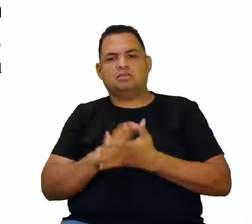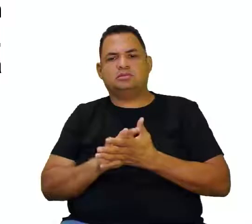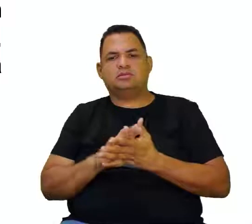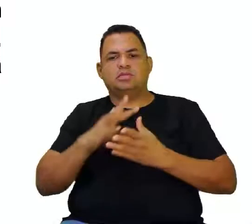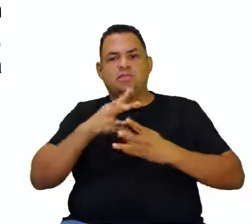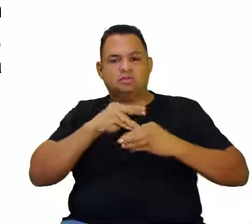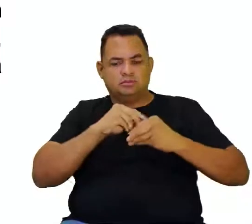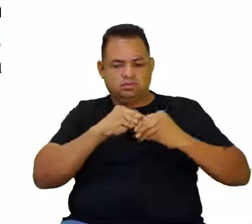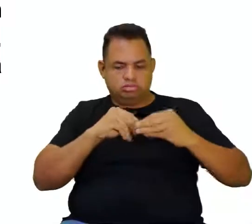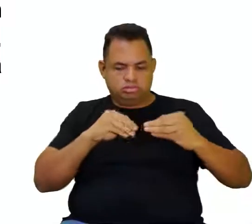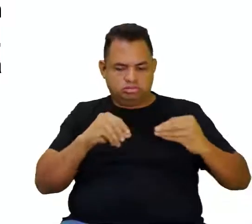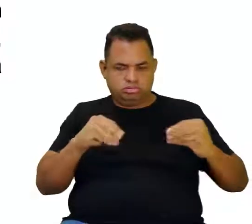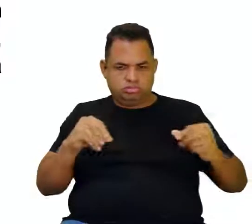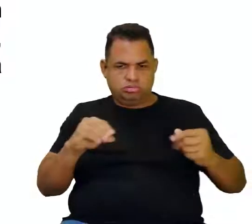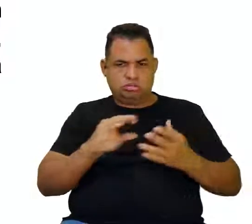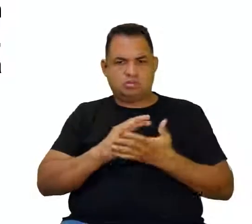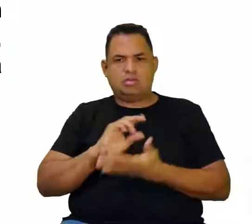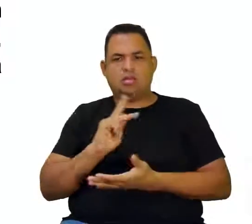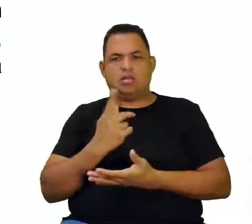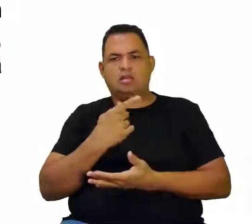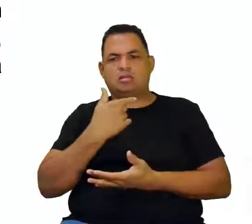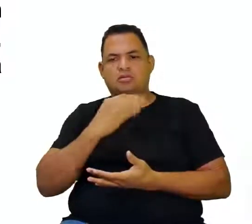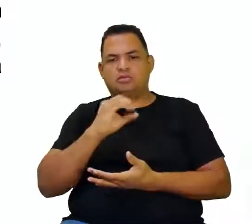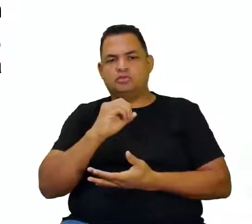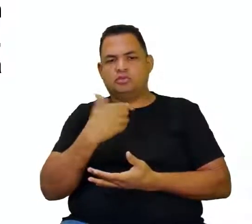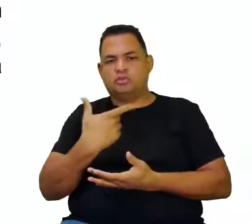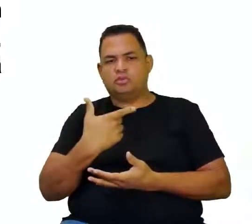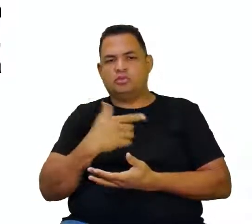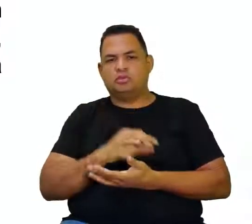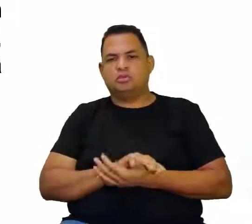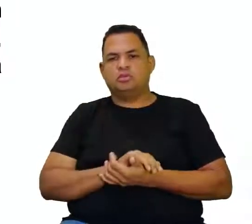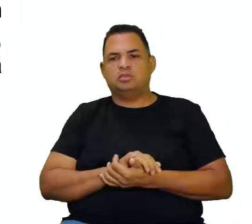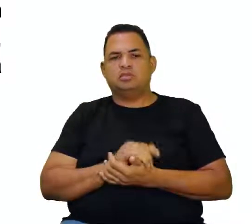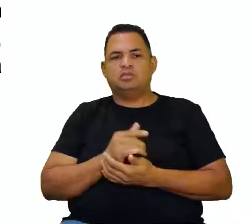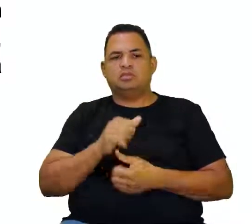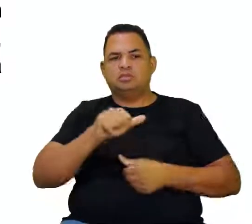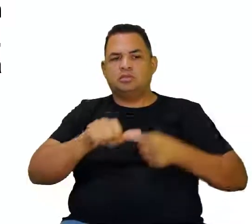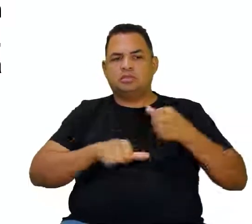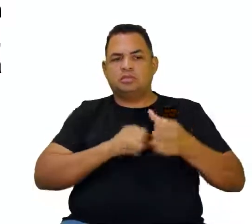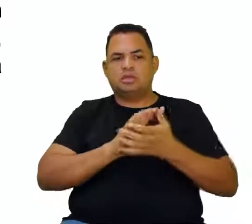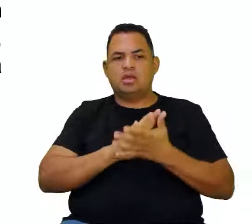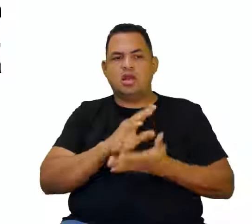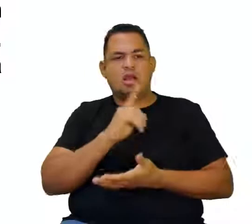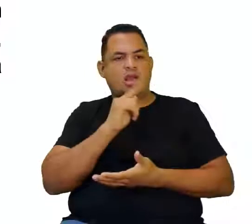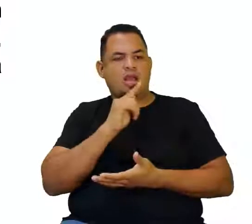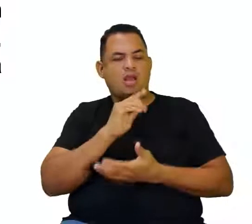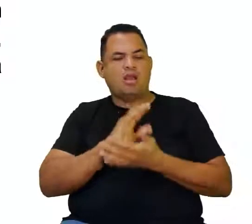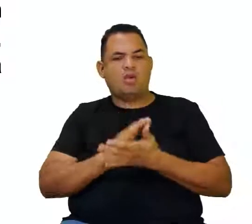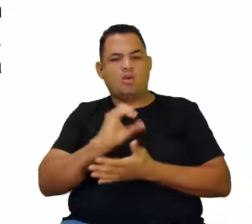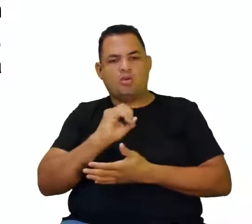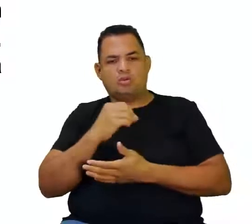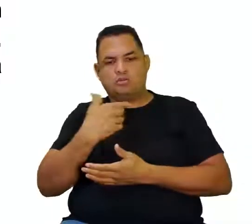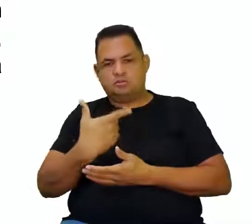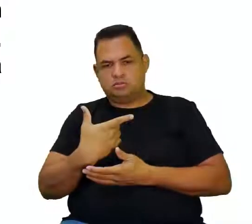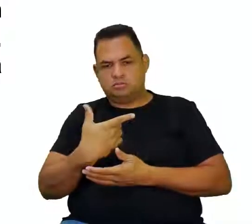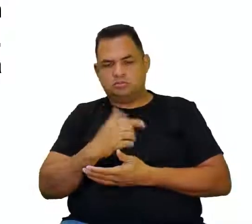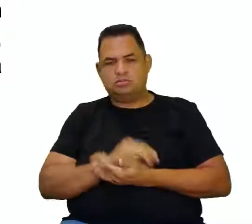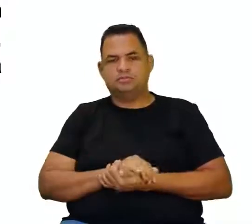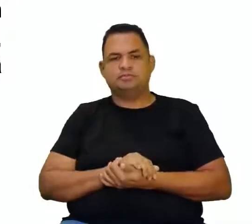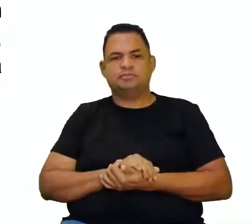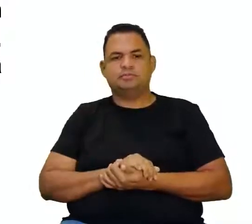que decompõe o peróxido de hidrogênio em água e